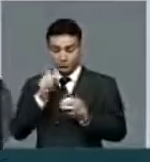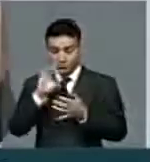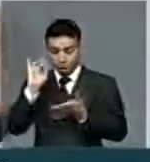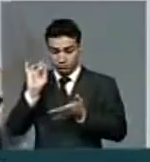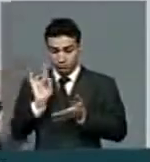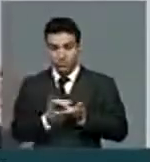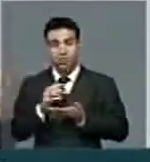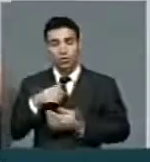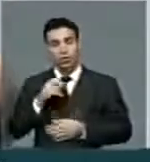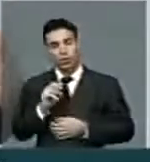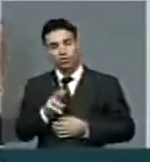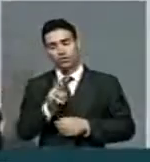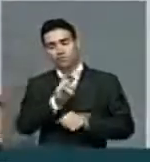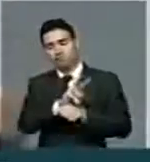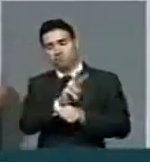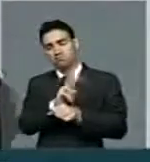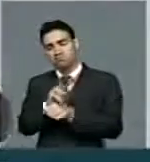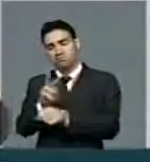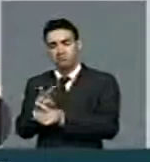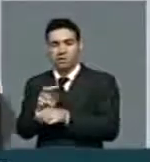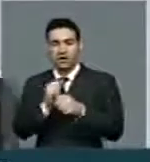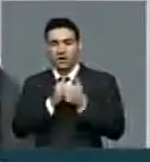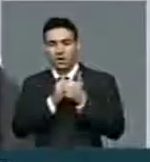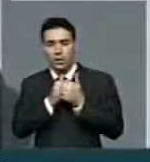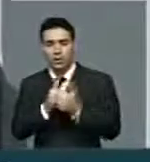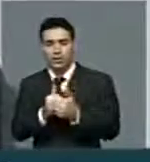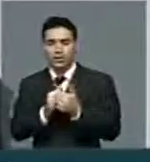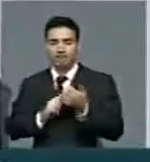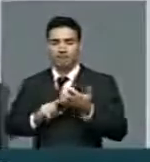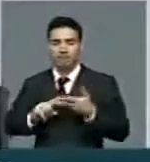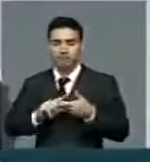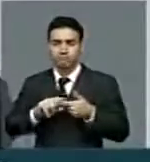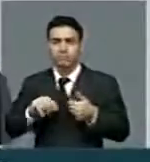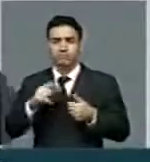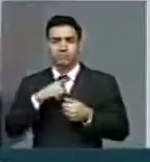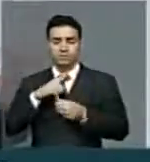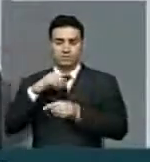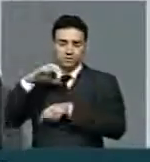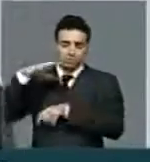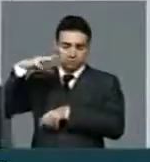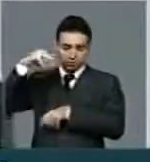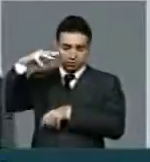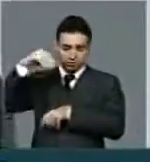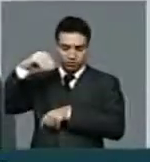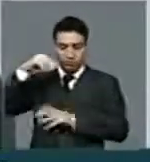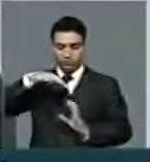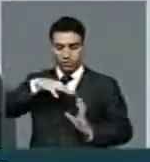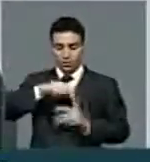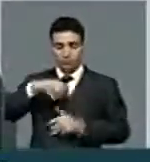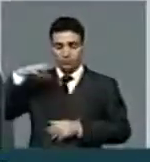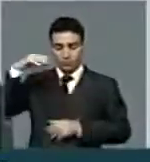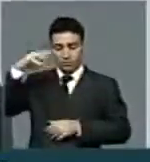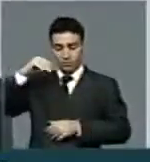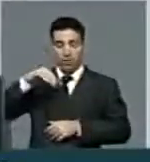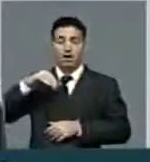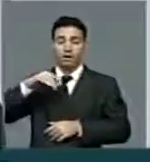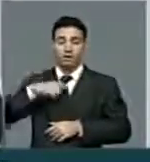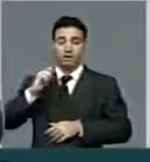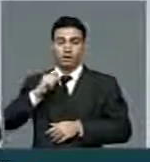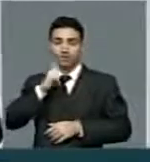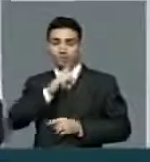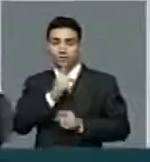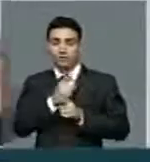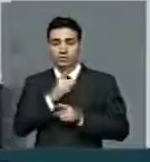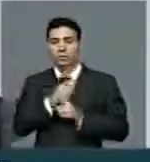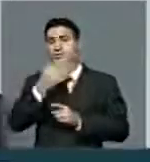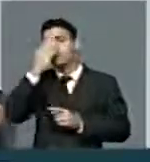eu vou monitorar e acompanhar isso. Pelas imagens satélites, o sistema tem que estar pronto. Cada vez que entra a imagem, mostrar se